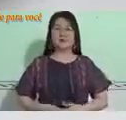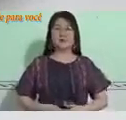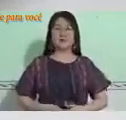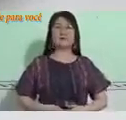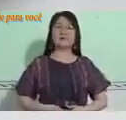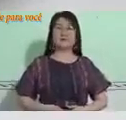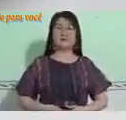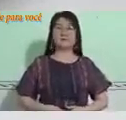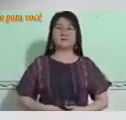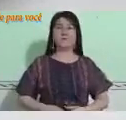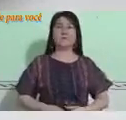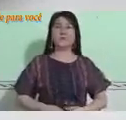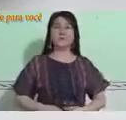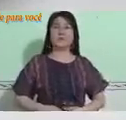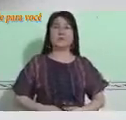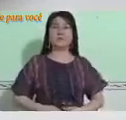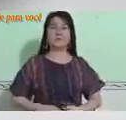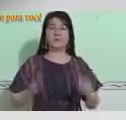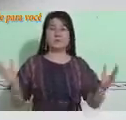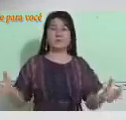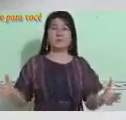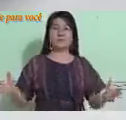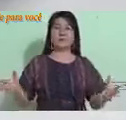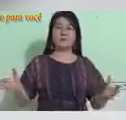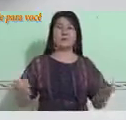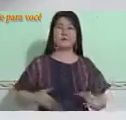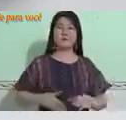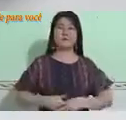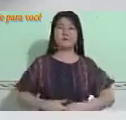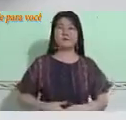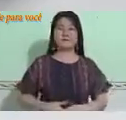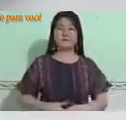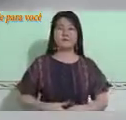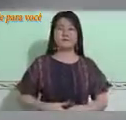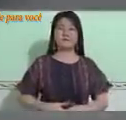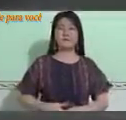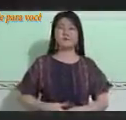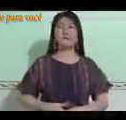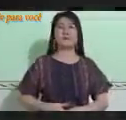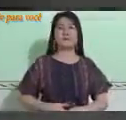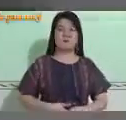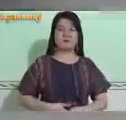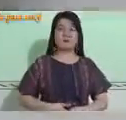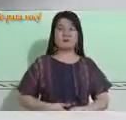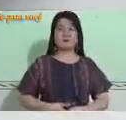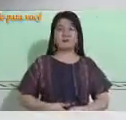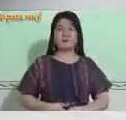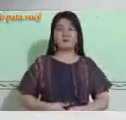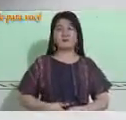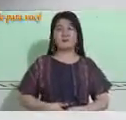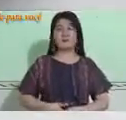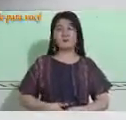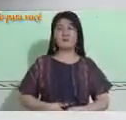sangue ou hipertireoidismo, intoxicações por metais pesados, como chumbo e alumínio e síndrome das pernas